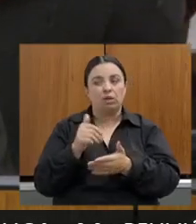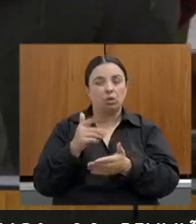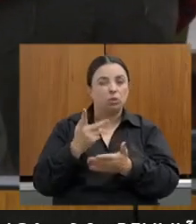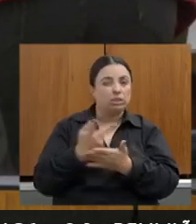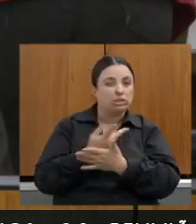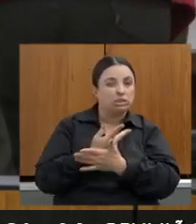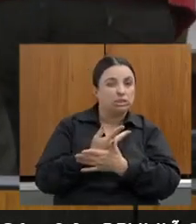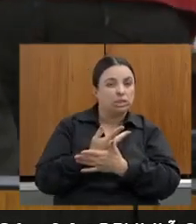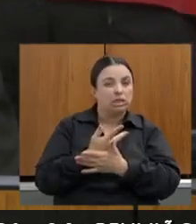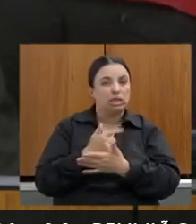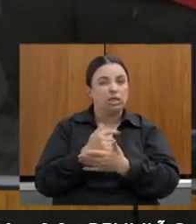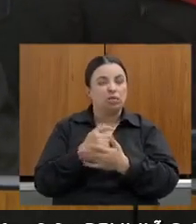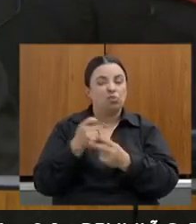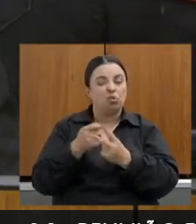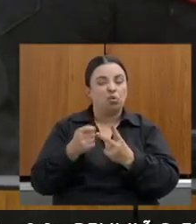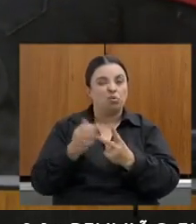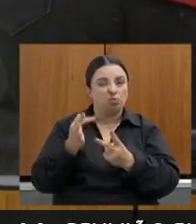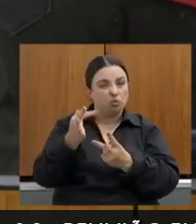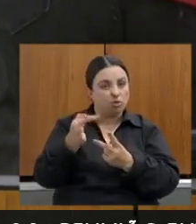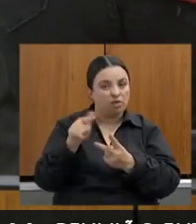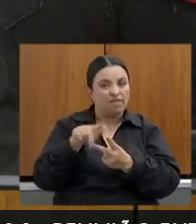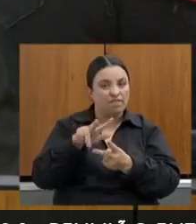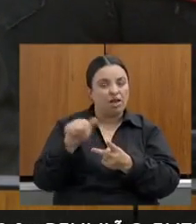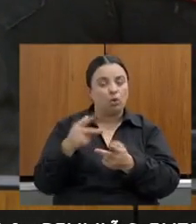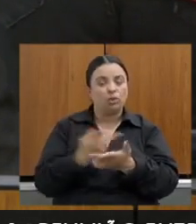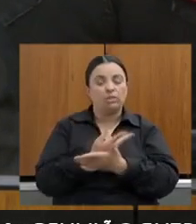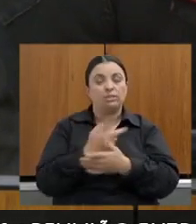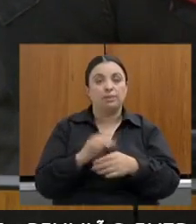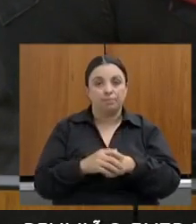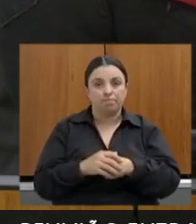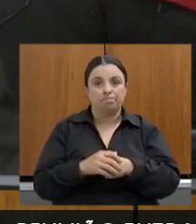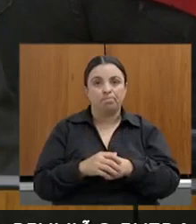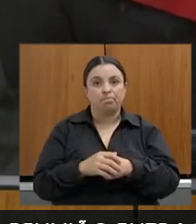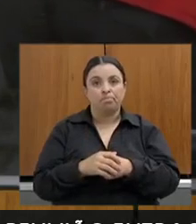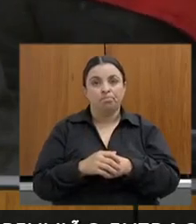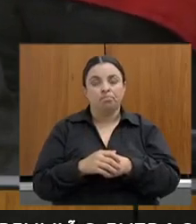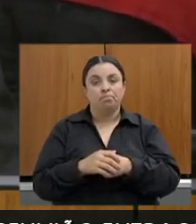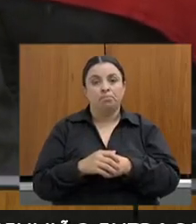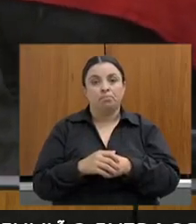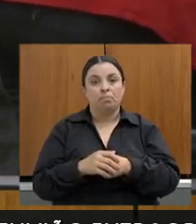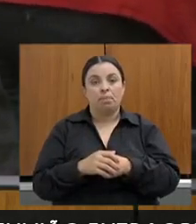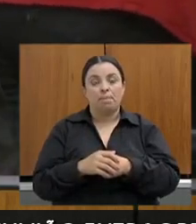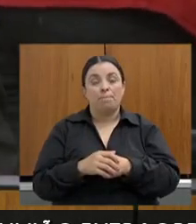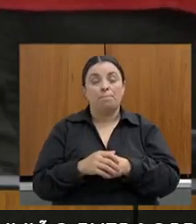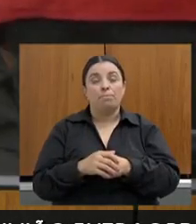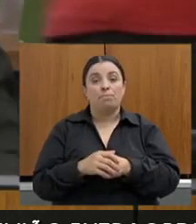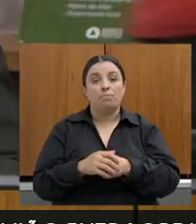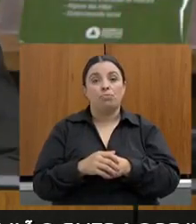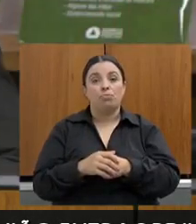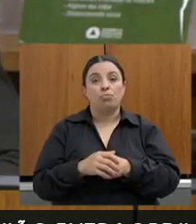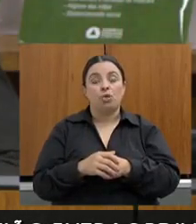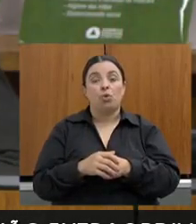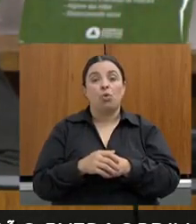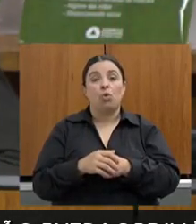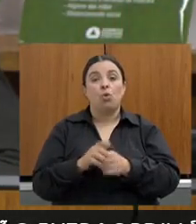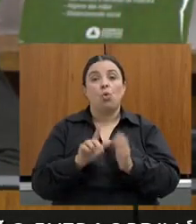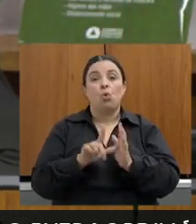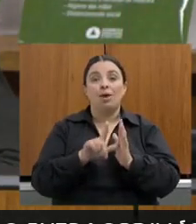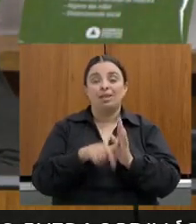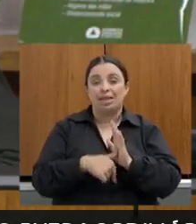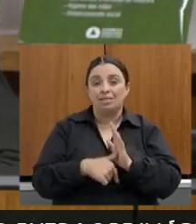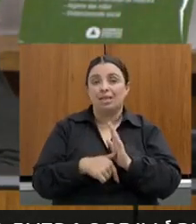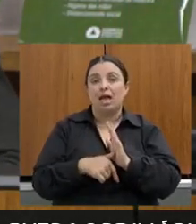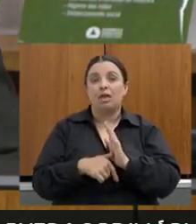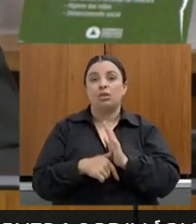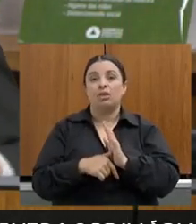ao longo dos próximos dois meses as o pagamento do atrasado das